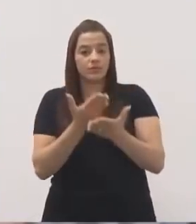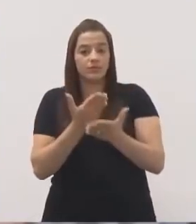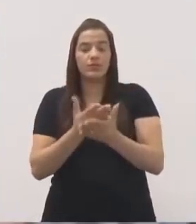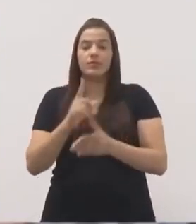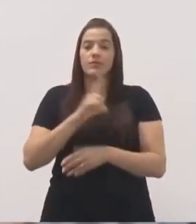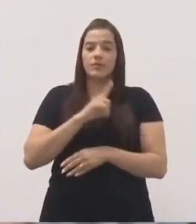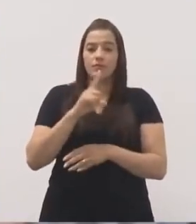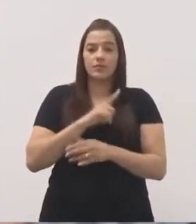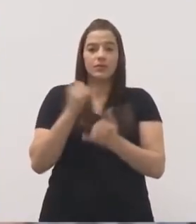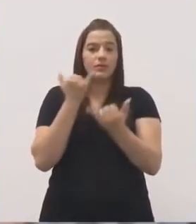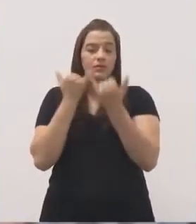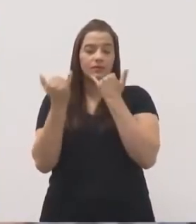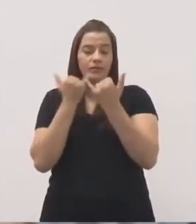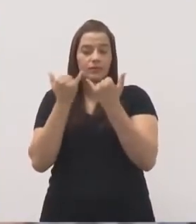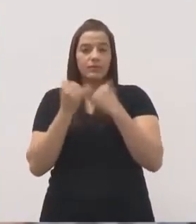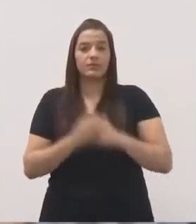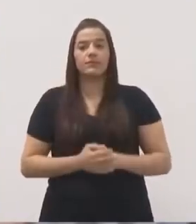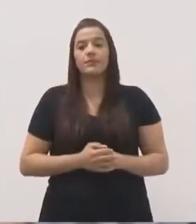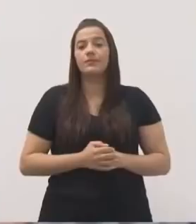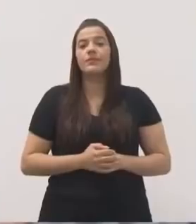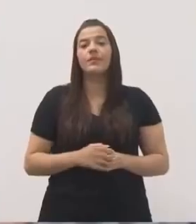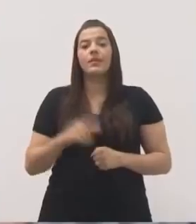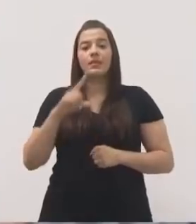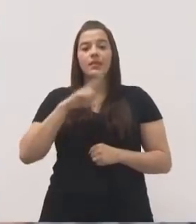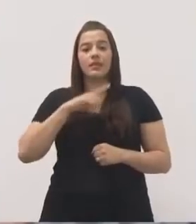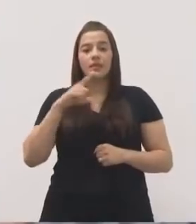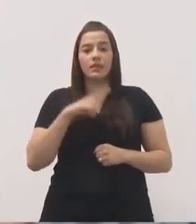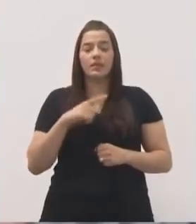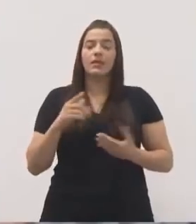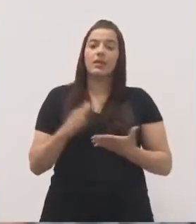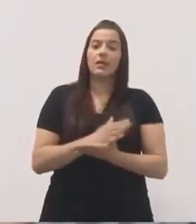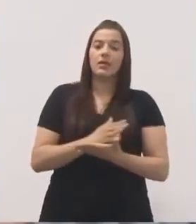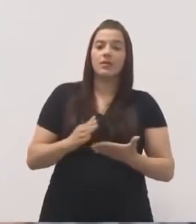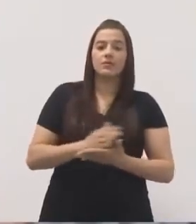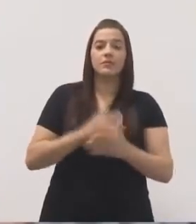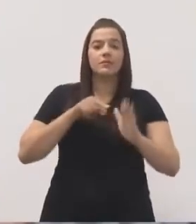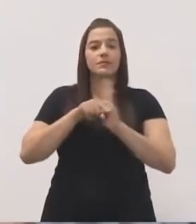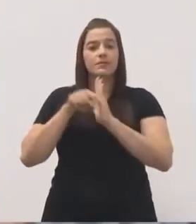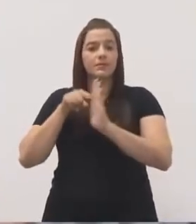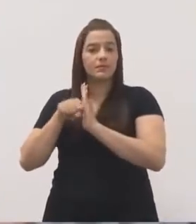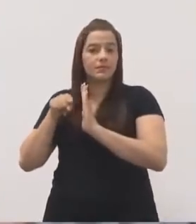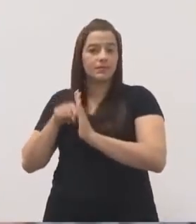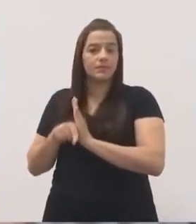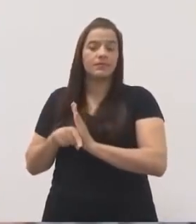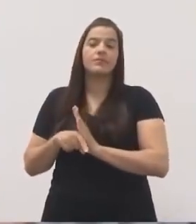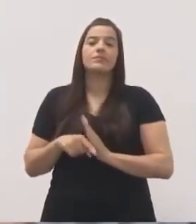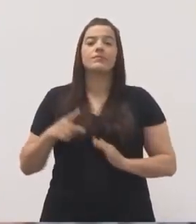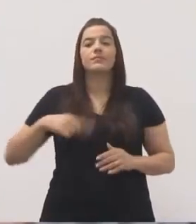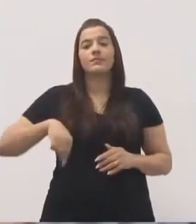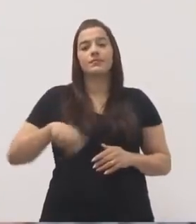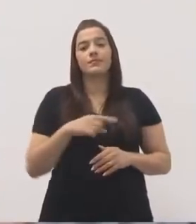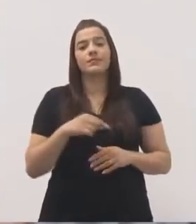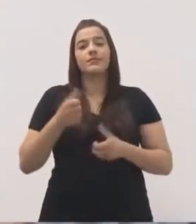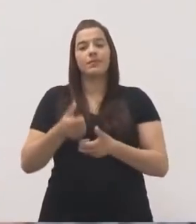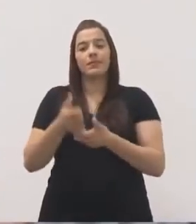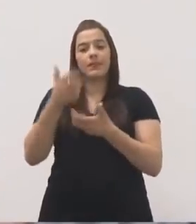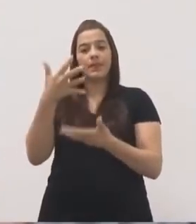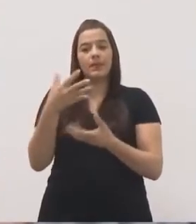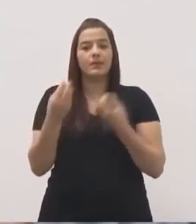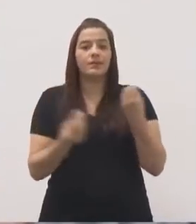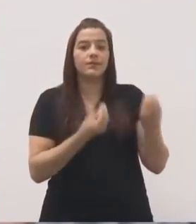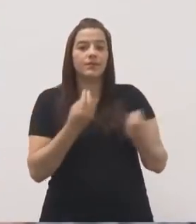informações sobre isso. Veio algumas perguntinhas no chat em relação ao formato